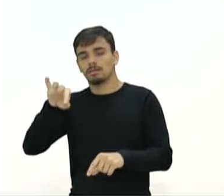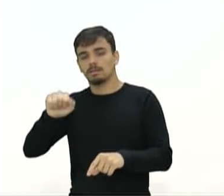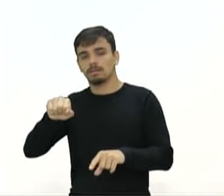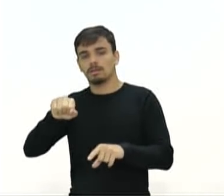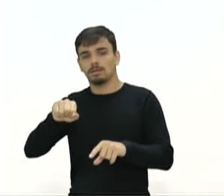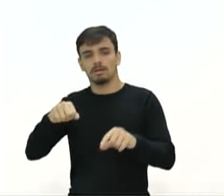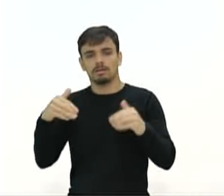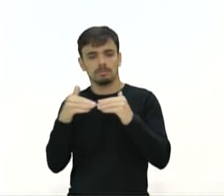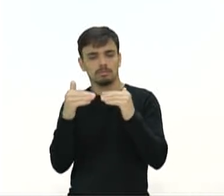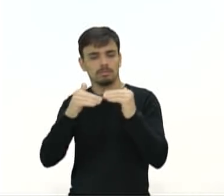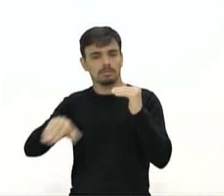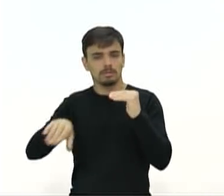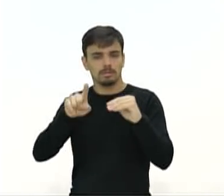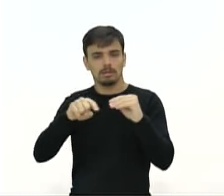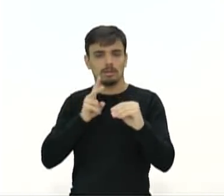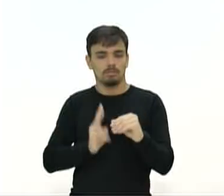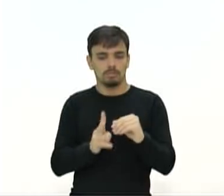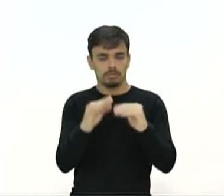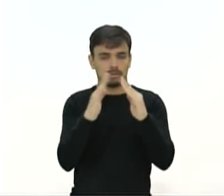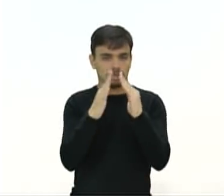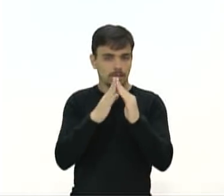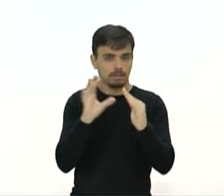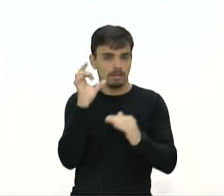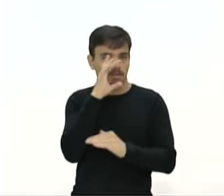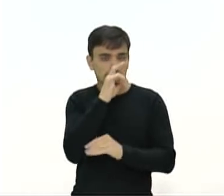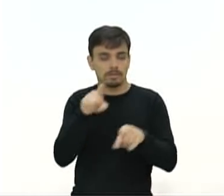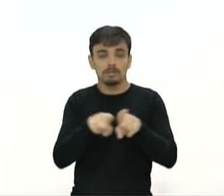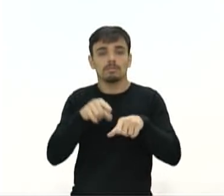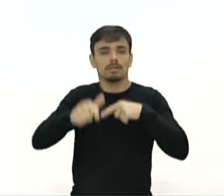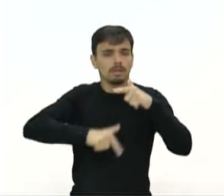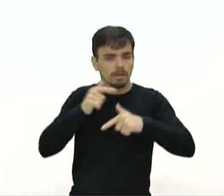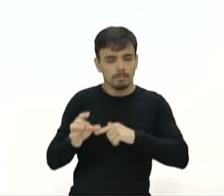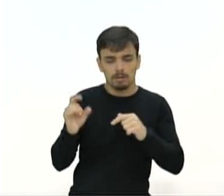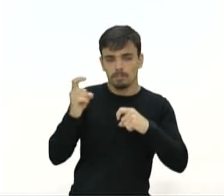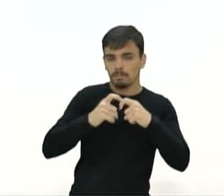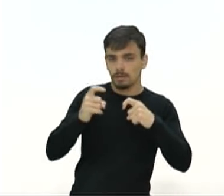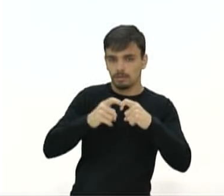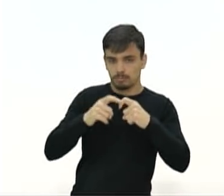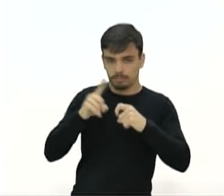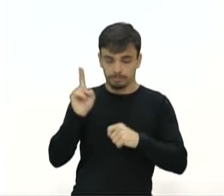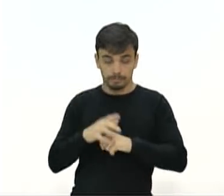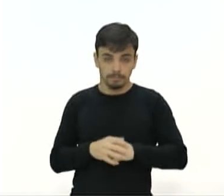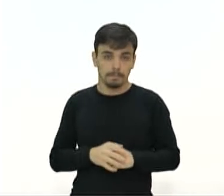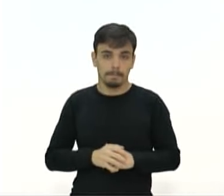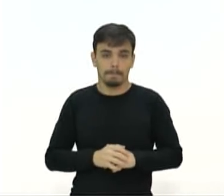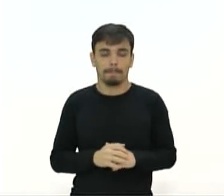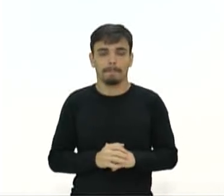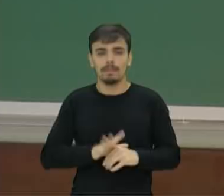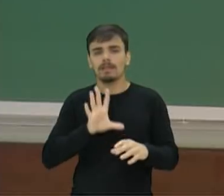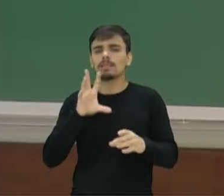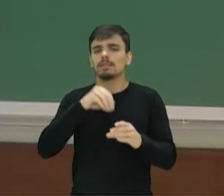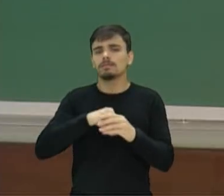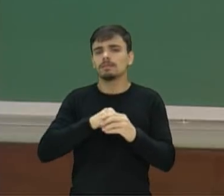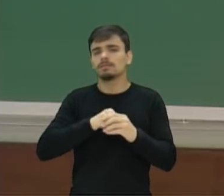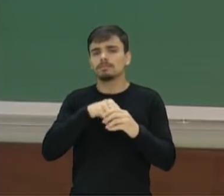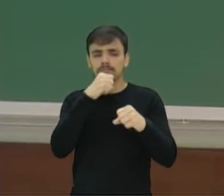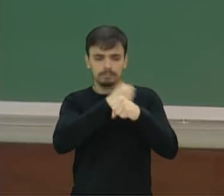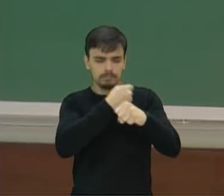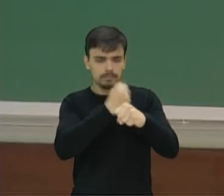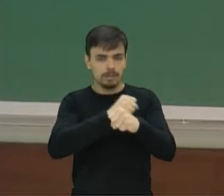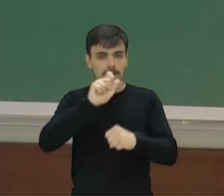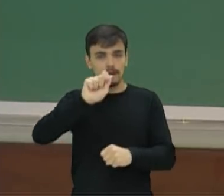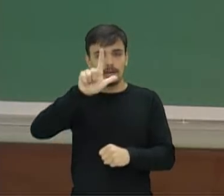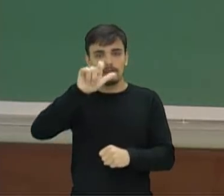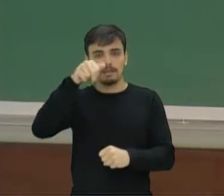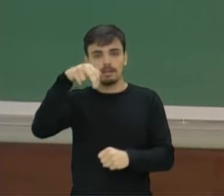personagens é a continuidade da Casa Verde e o trabalho do médico Bacamarte. Então, dentro dessa obra, O Alienista,